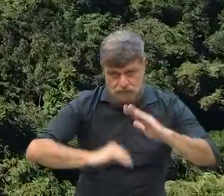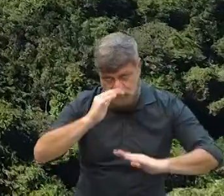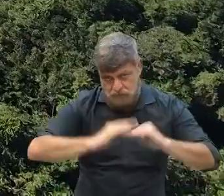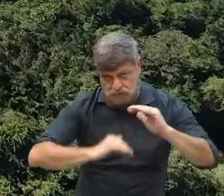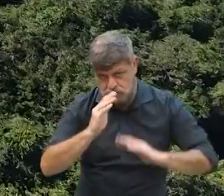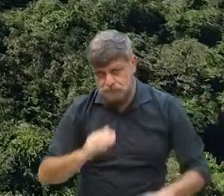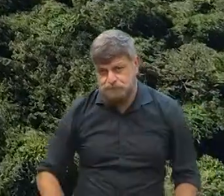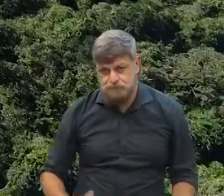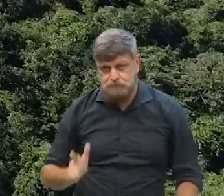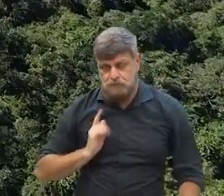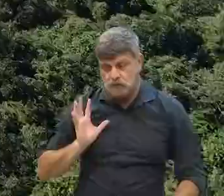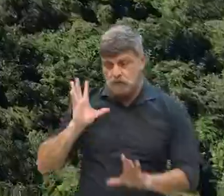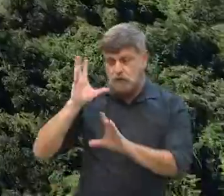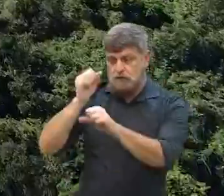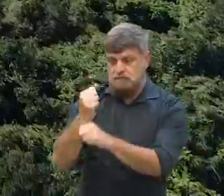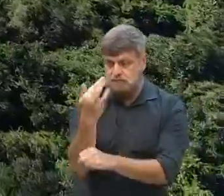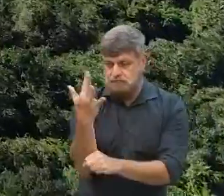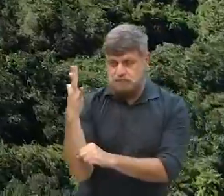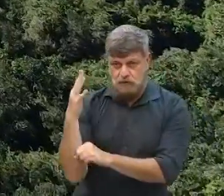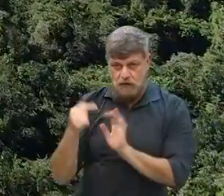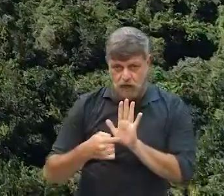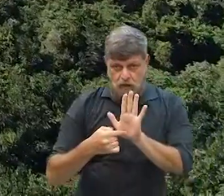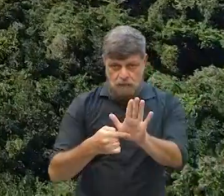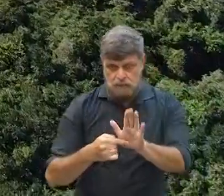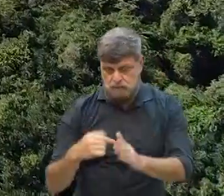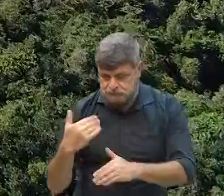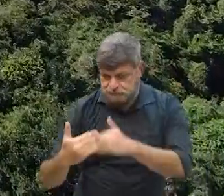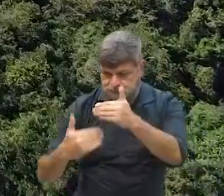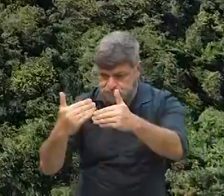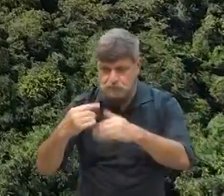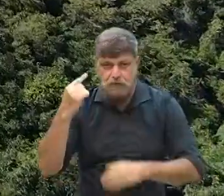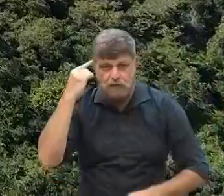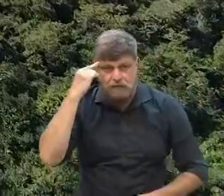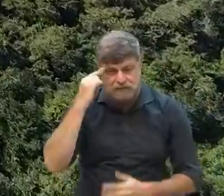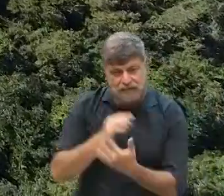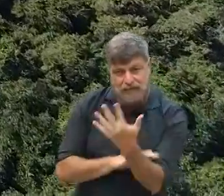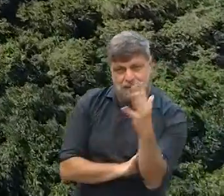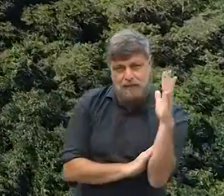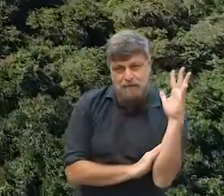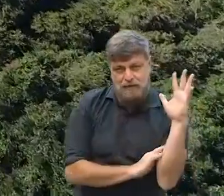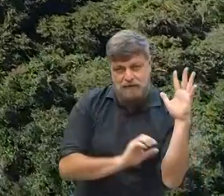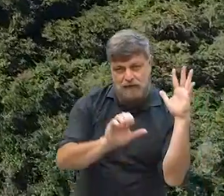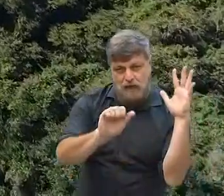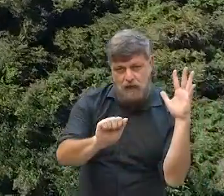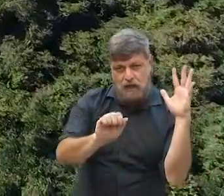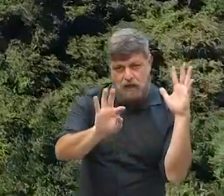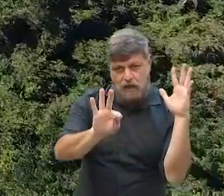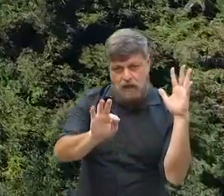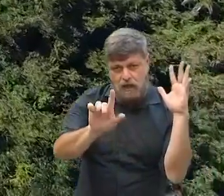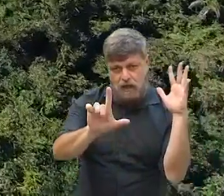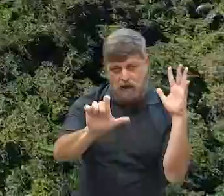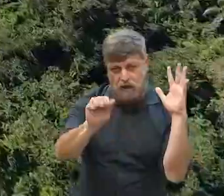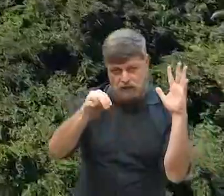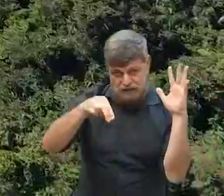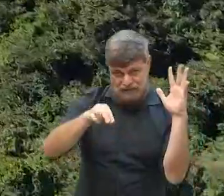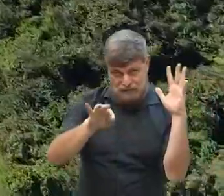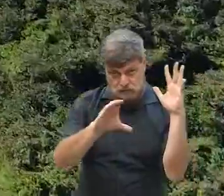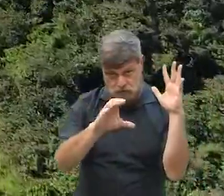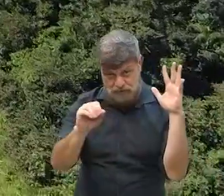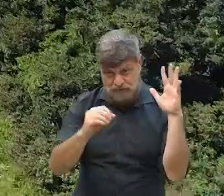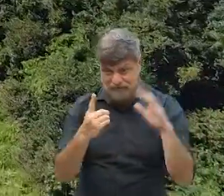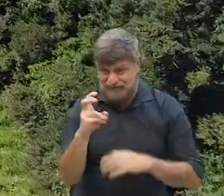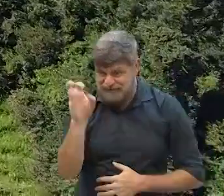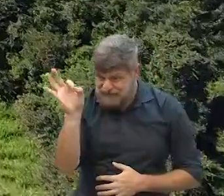Apesar do inventário florestal apontar avanços quando falamos na Mata Atlântica, que abrange 15% do território